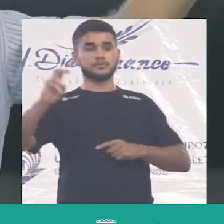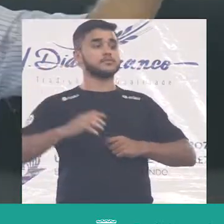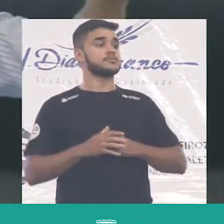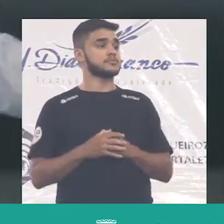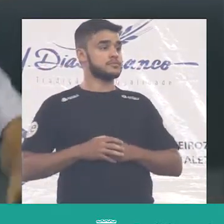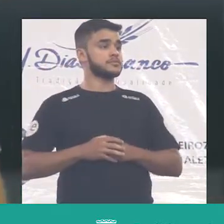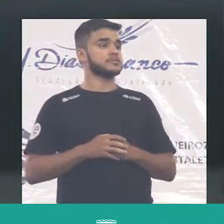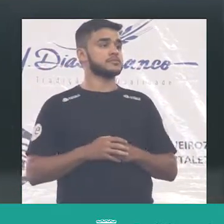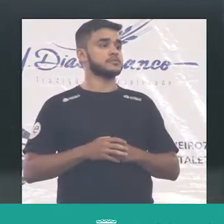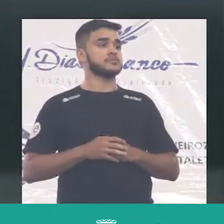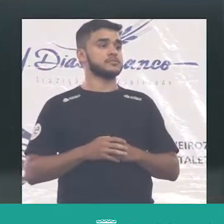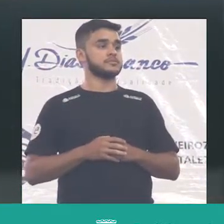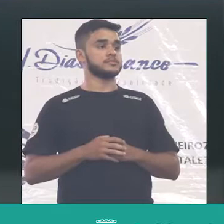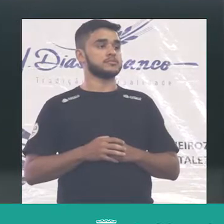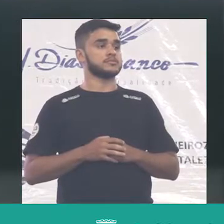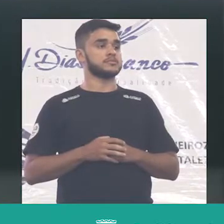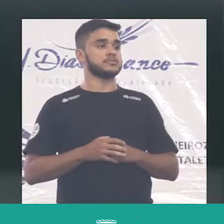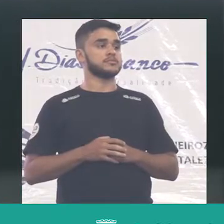225.